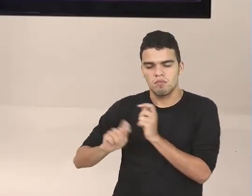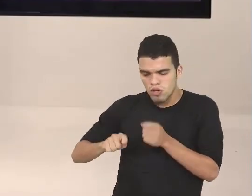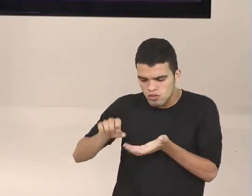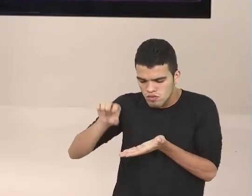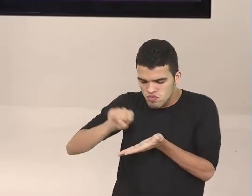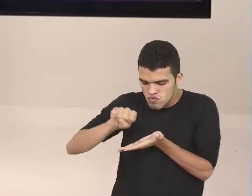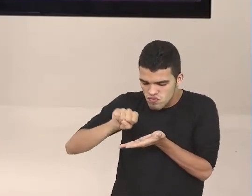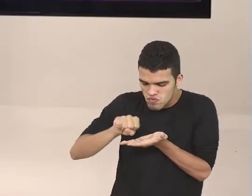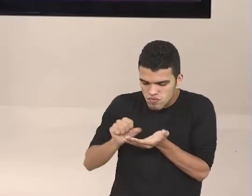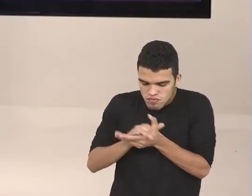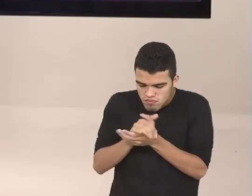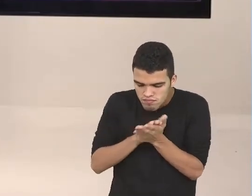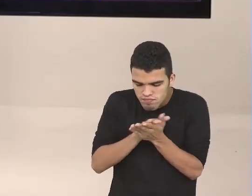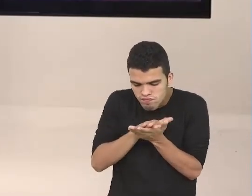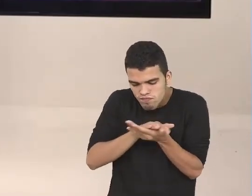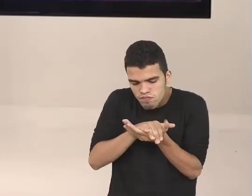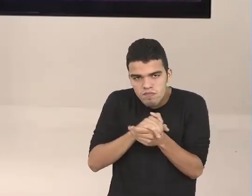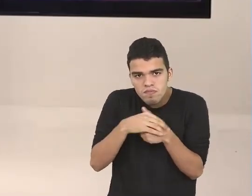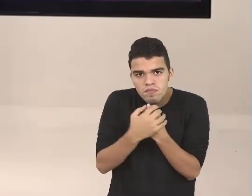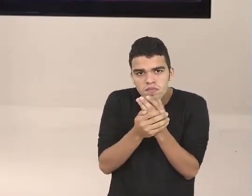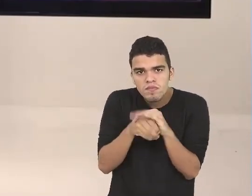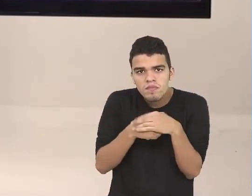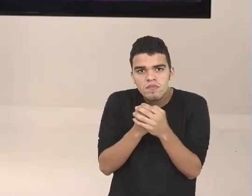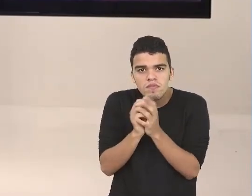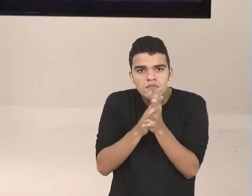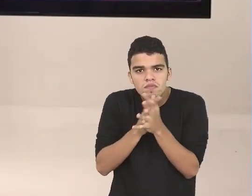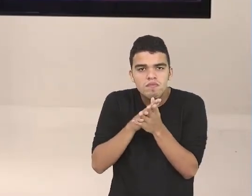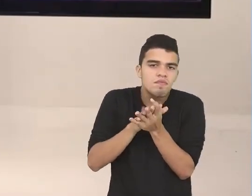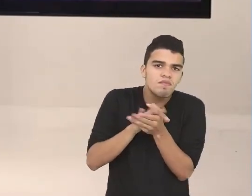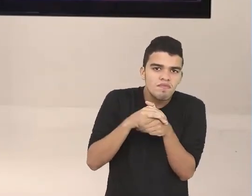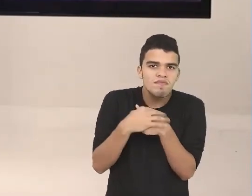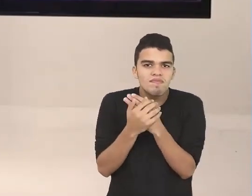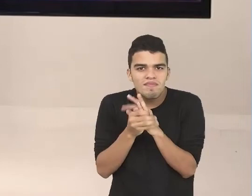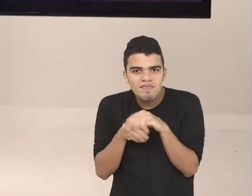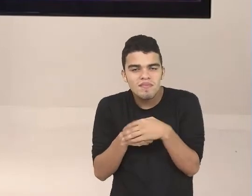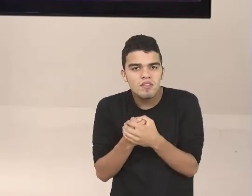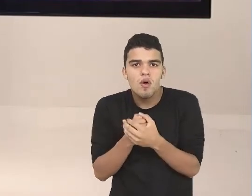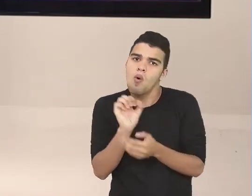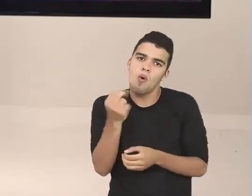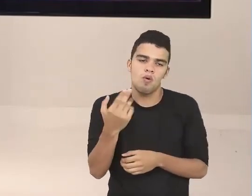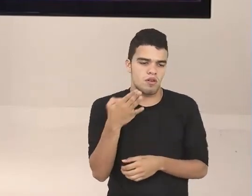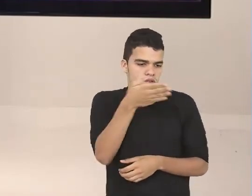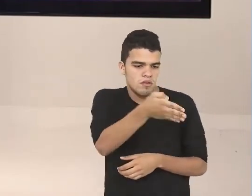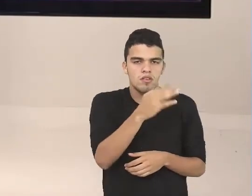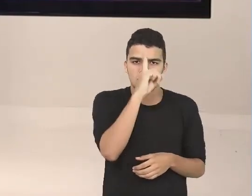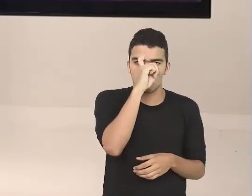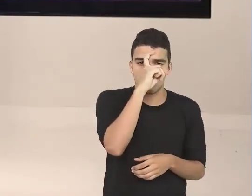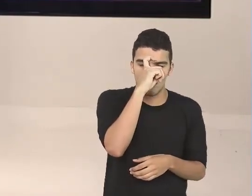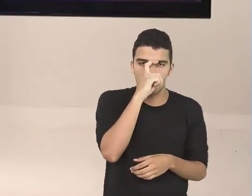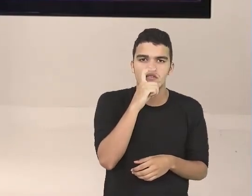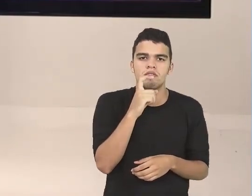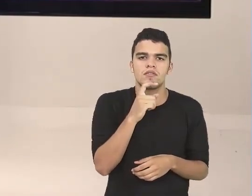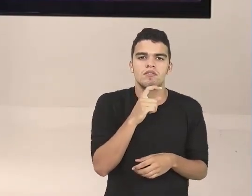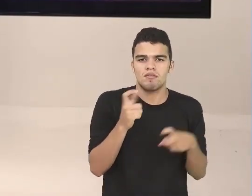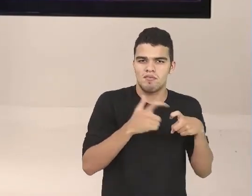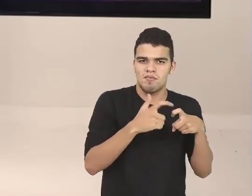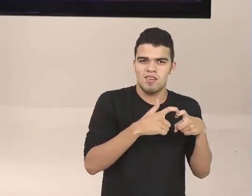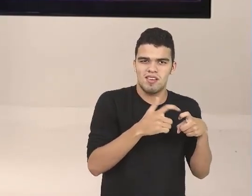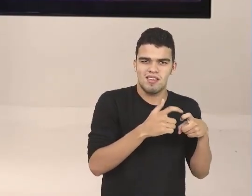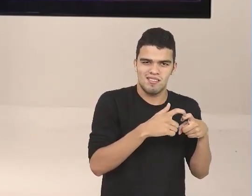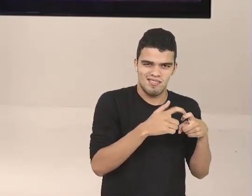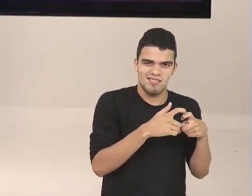hospital. Tem uma consulta apenas para o médico passar uma receita com medicamentos que você pode usar